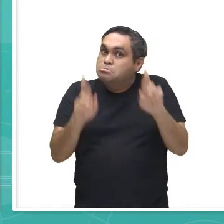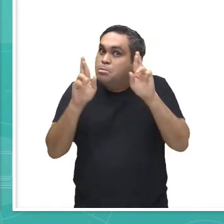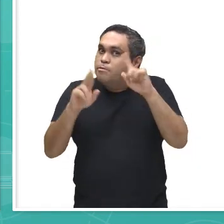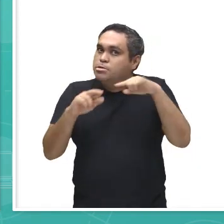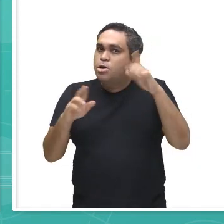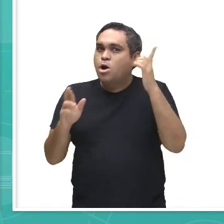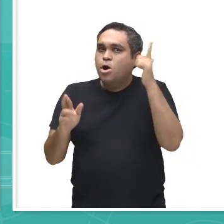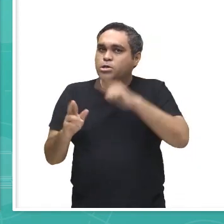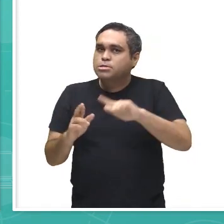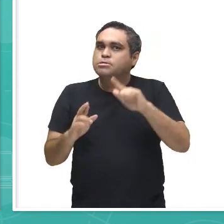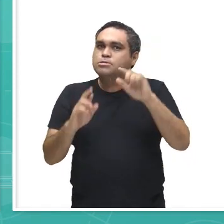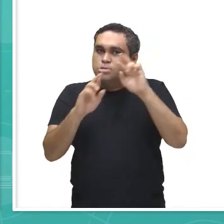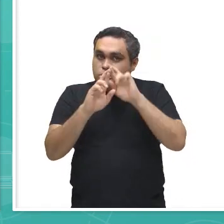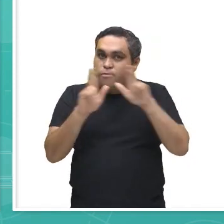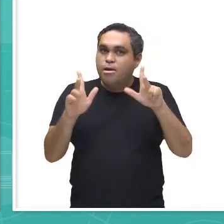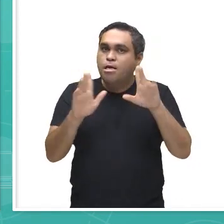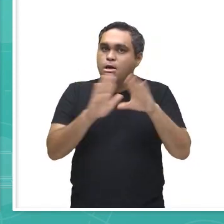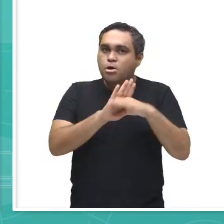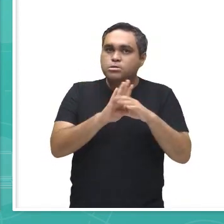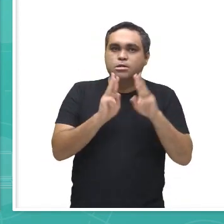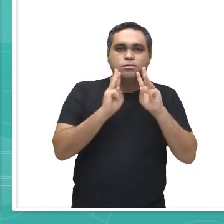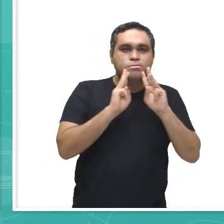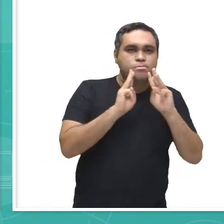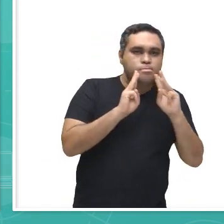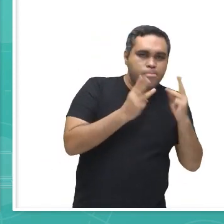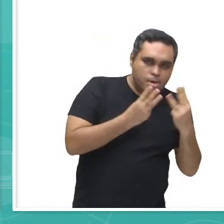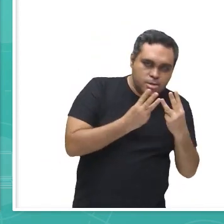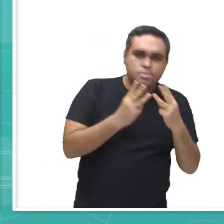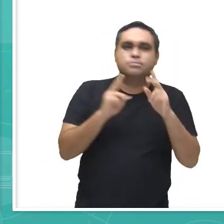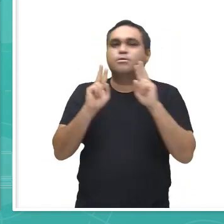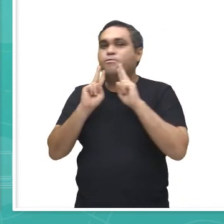os conceitos de massa e volume.